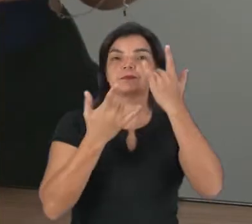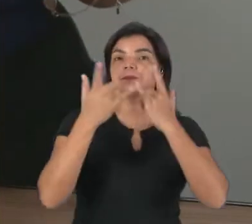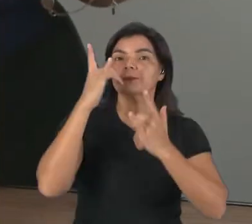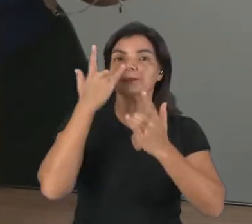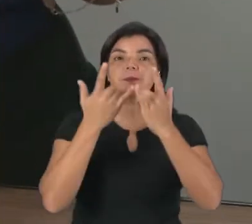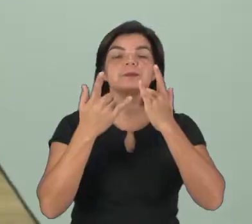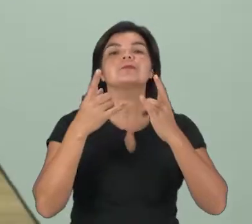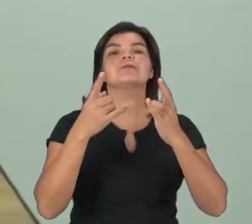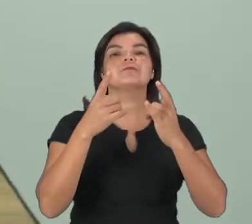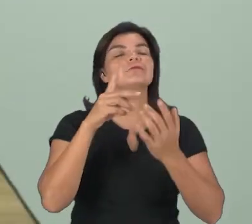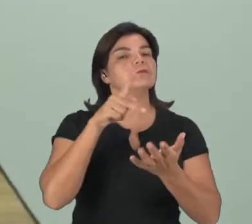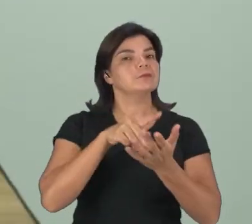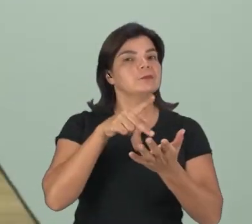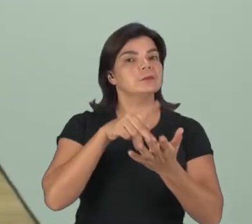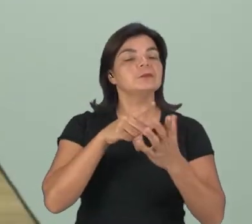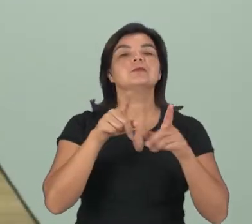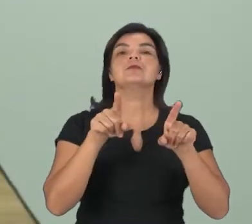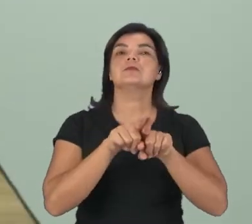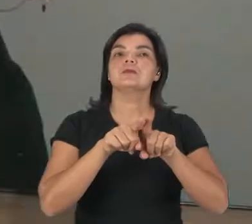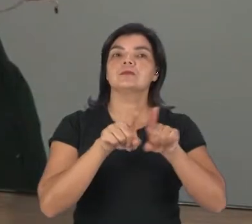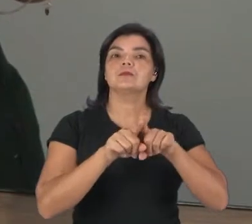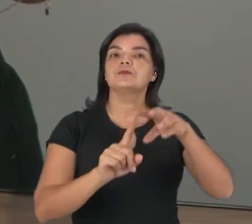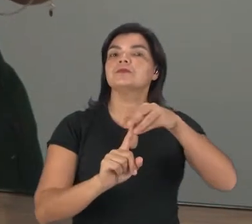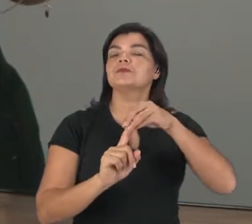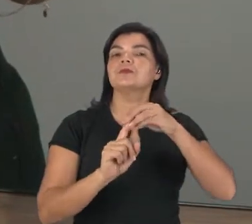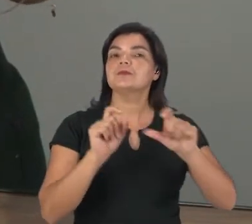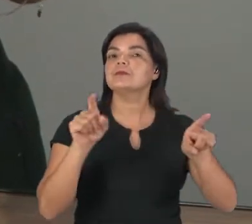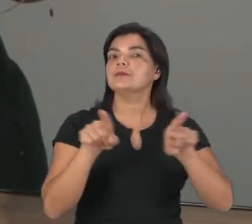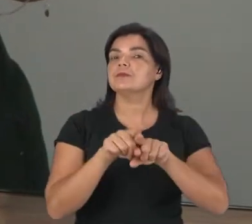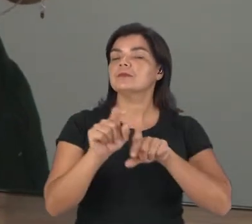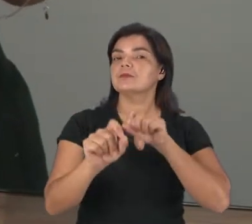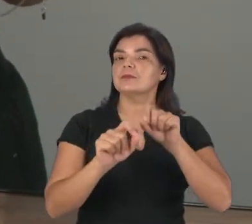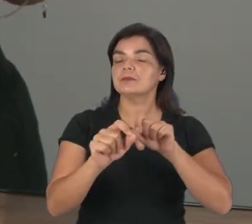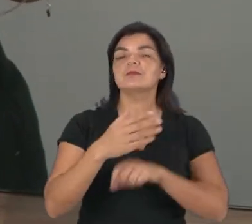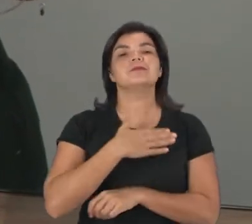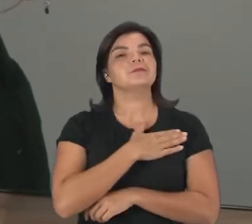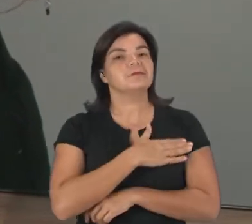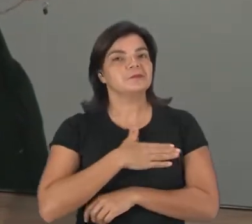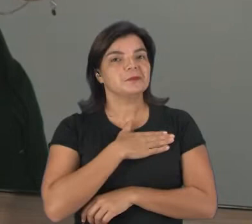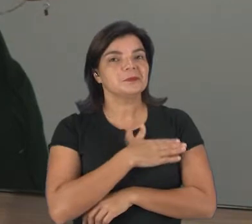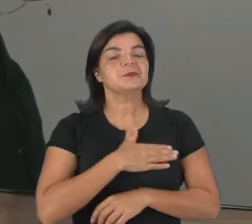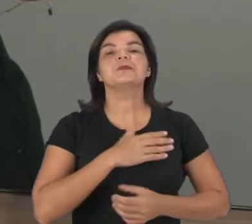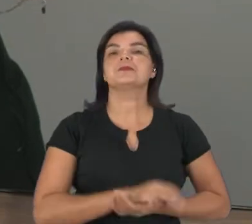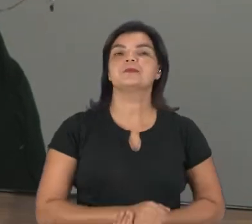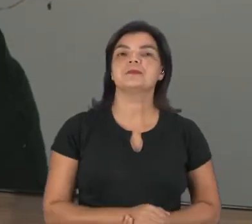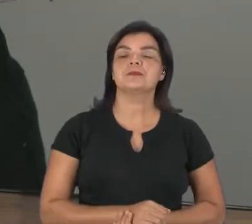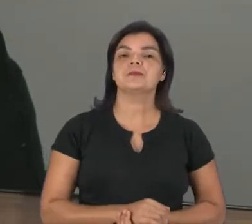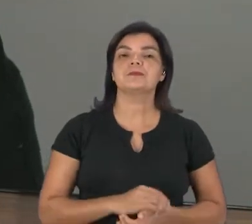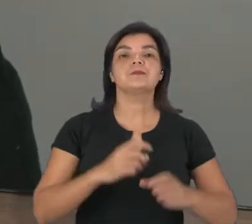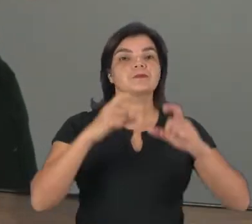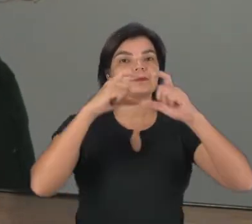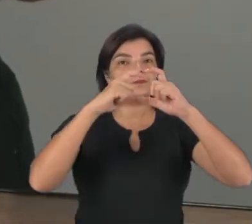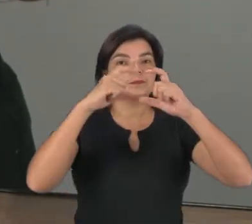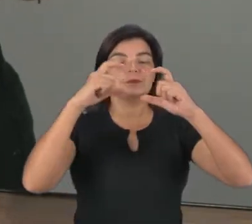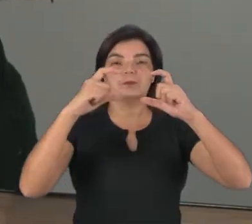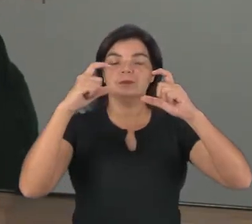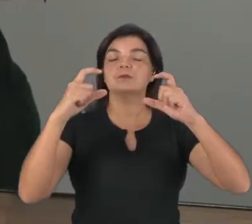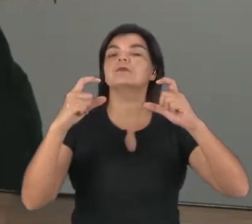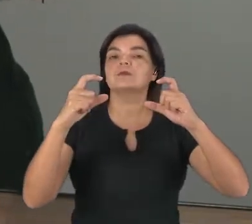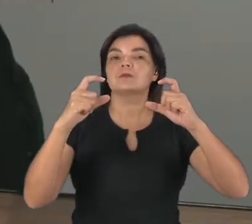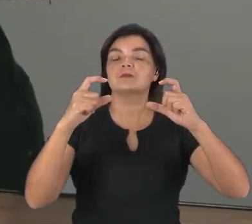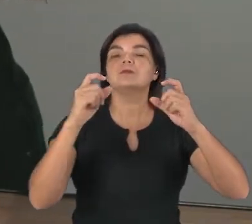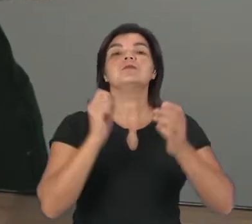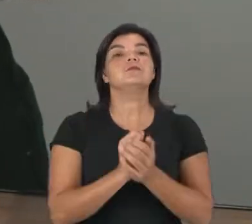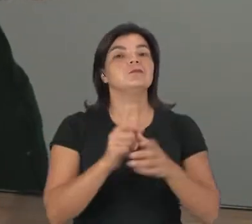atraente. Isso mesmo, ela tem a finalidade também de entreter. A tirinha, assim como a história em